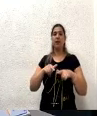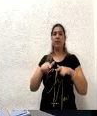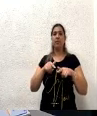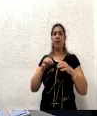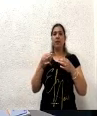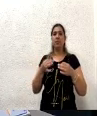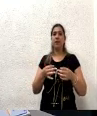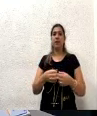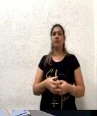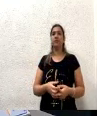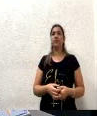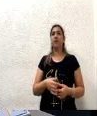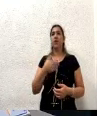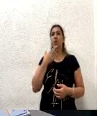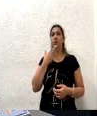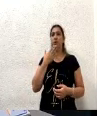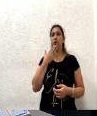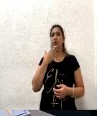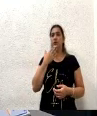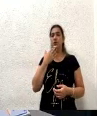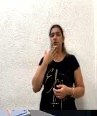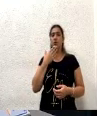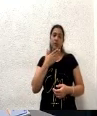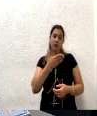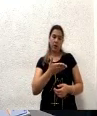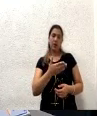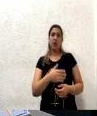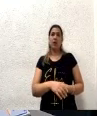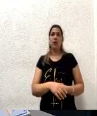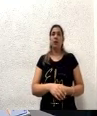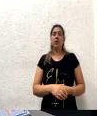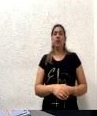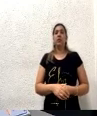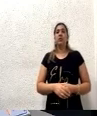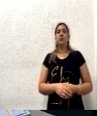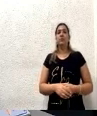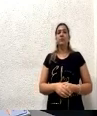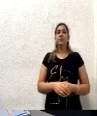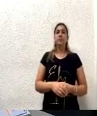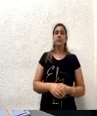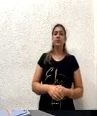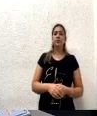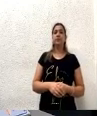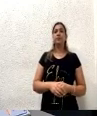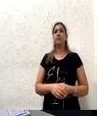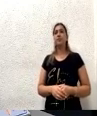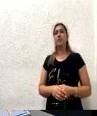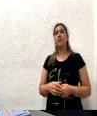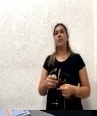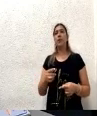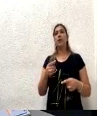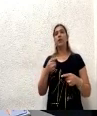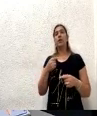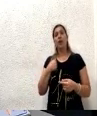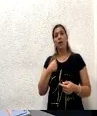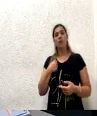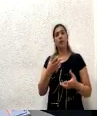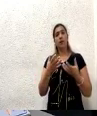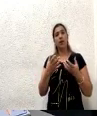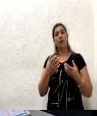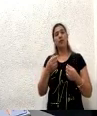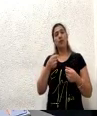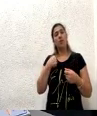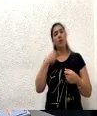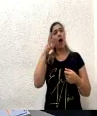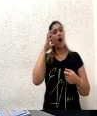Isso é um pedido que eu tive diretamente ao prefeito. Por critérios meus, né, eu